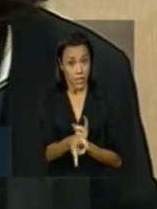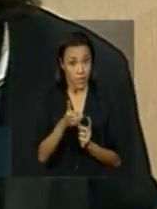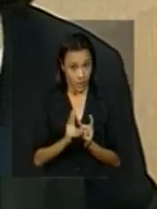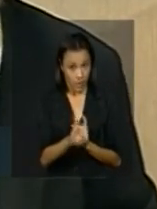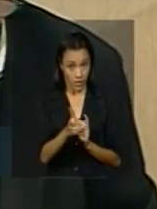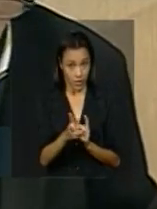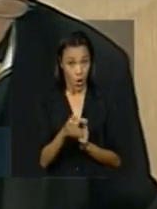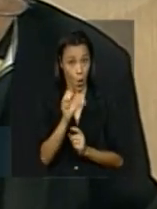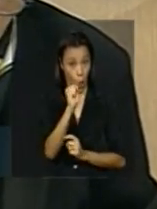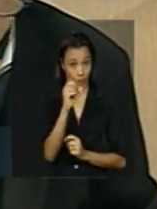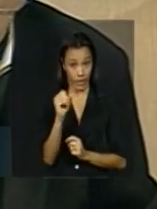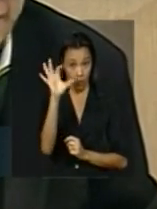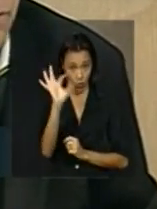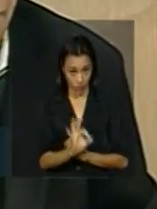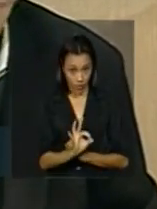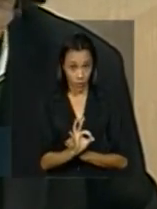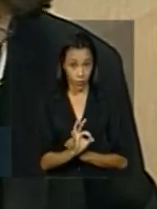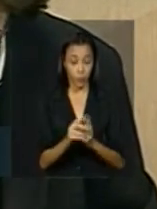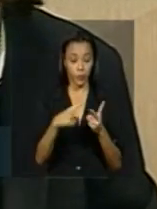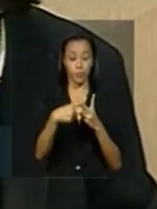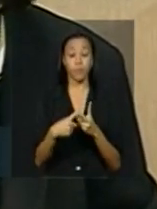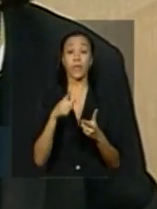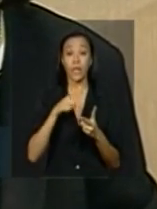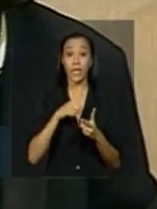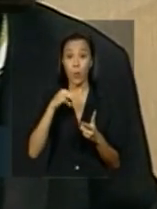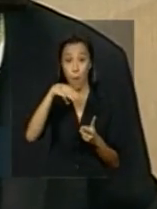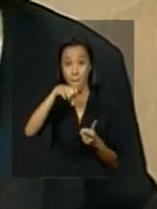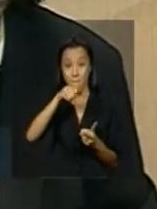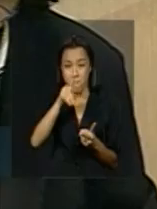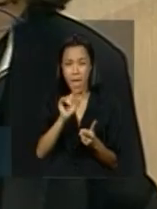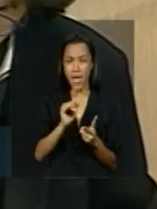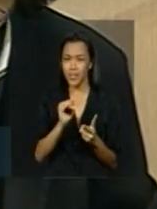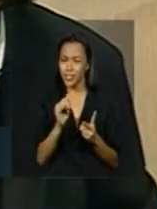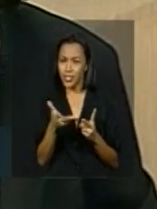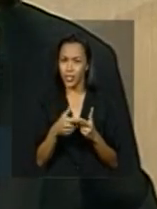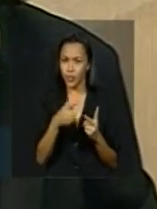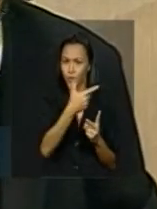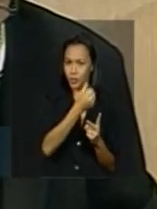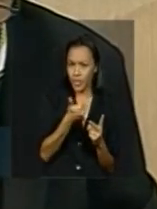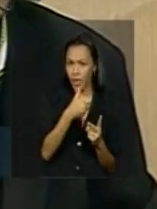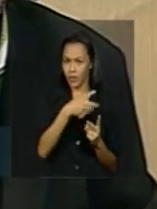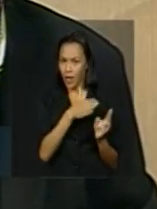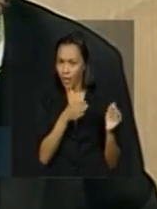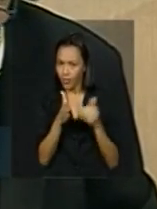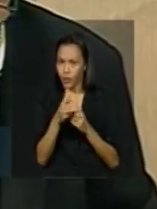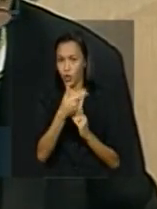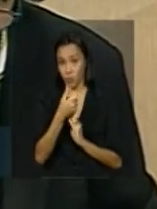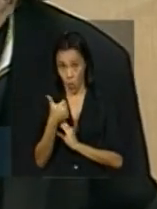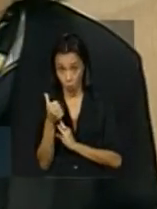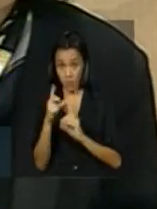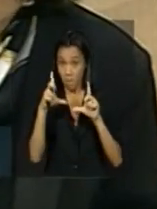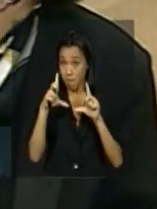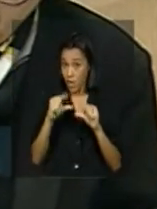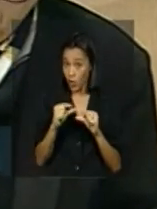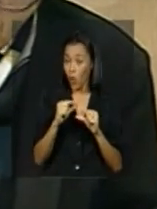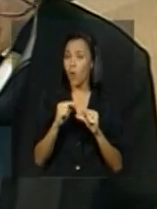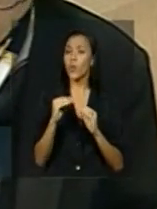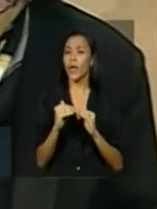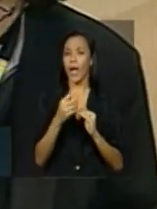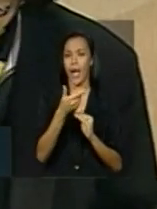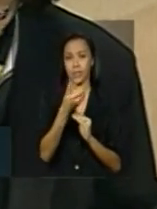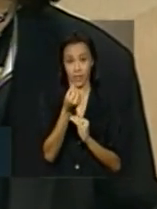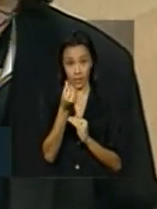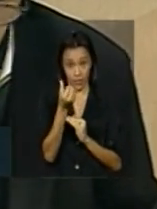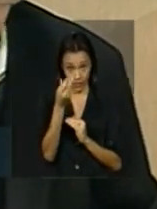carro em 80% ele tem que ter uma média de desmatamento Nos períodos 2010 2011 menor a igual a 60